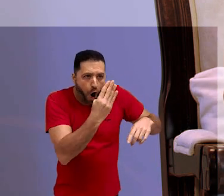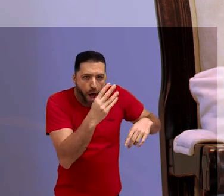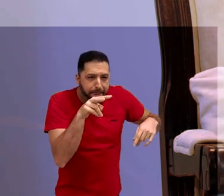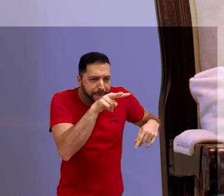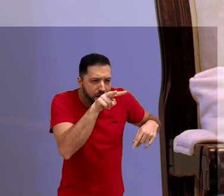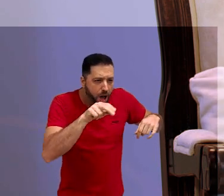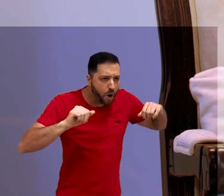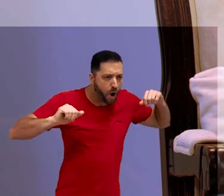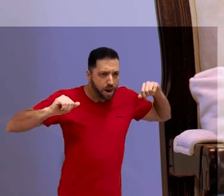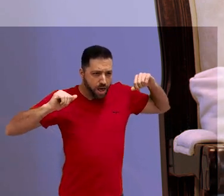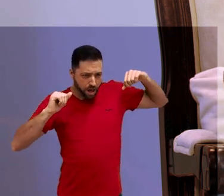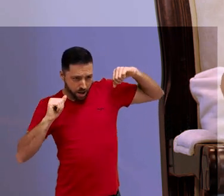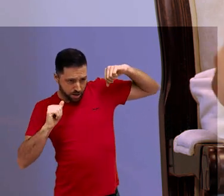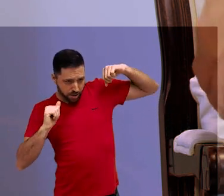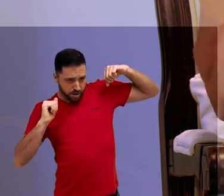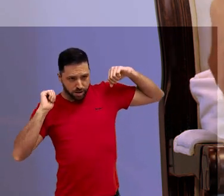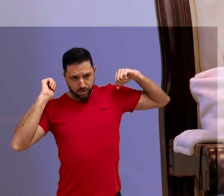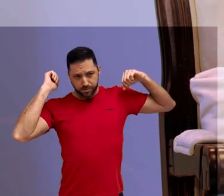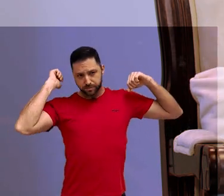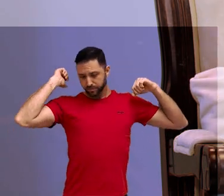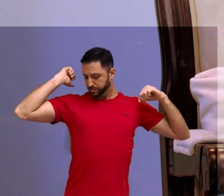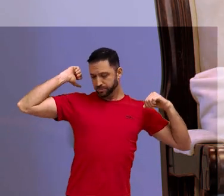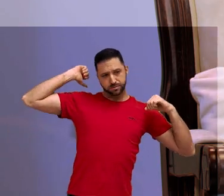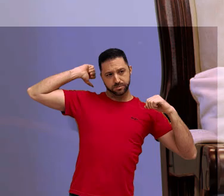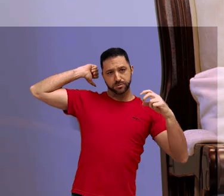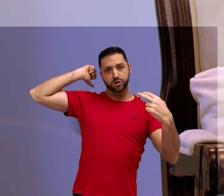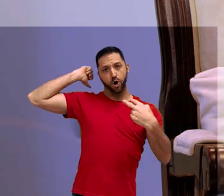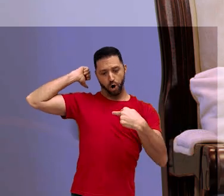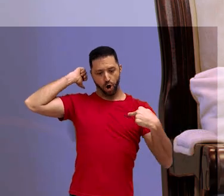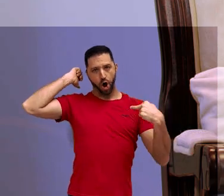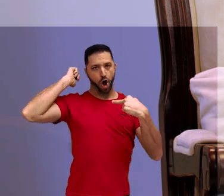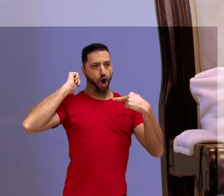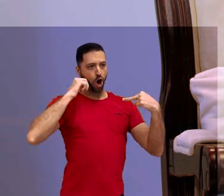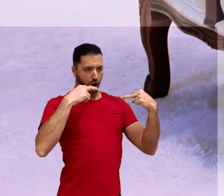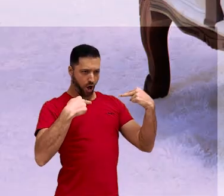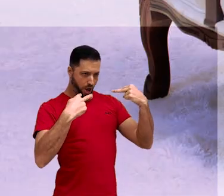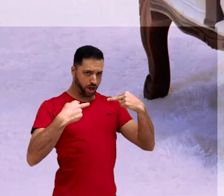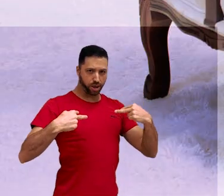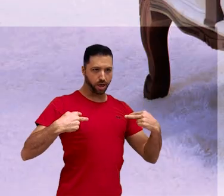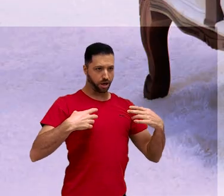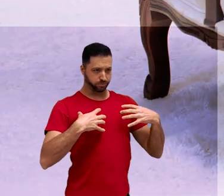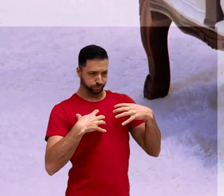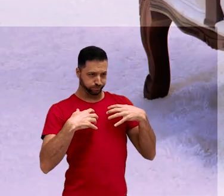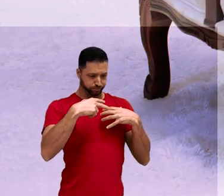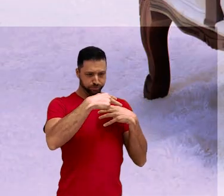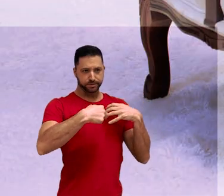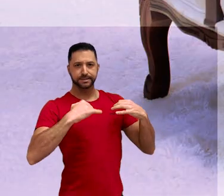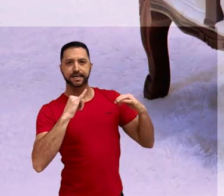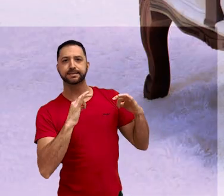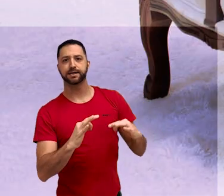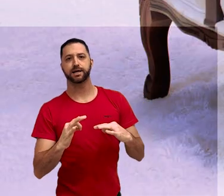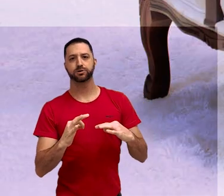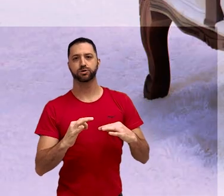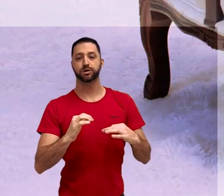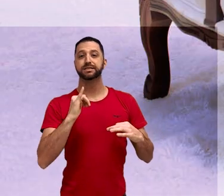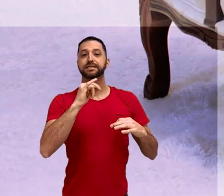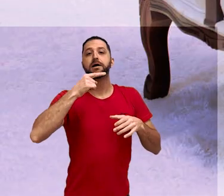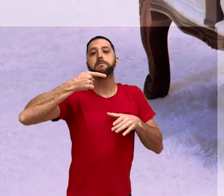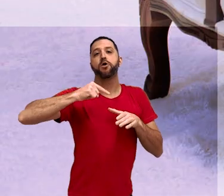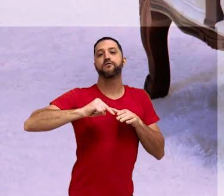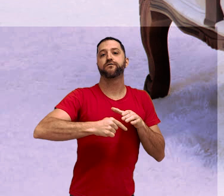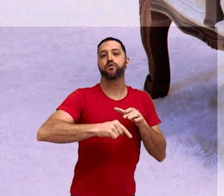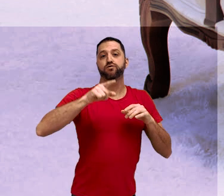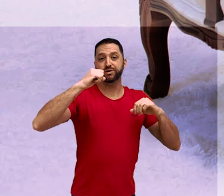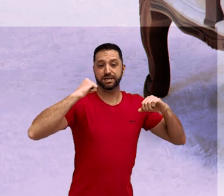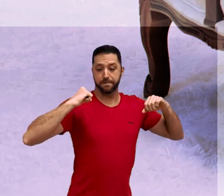o fato de você olhar, muitas vezes, sem fazer o movimento, você não consegue ver. Mas quando você levanta os braços, se você tem